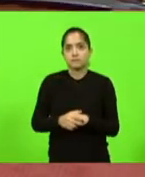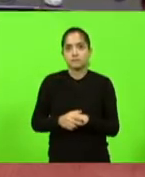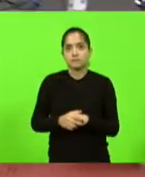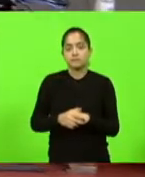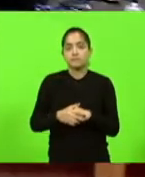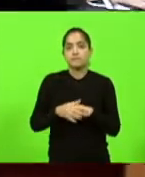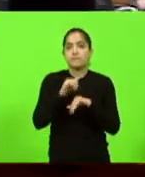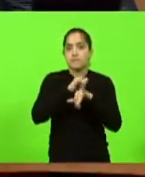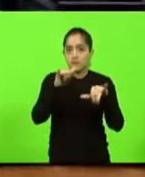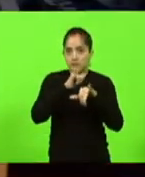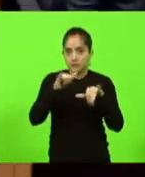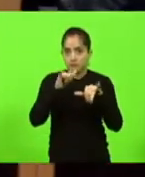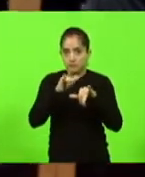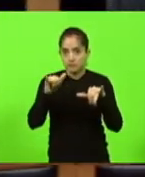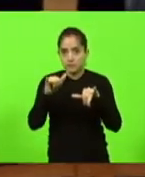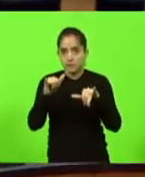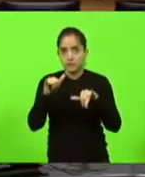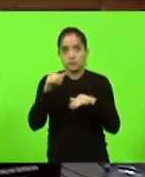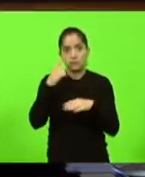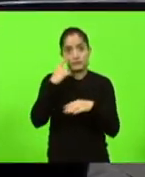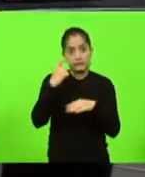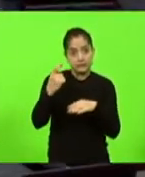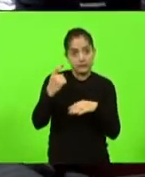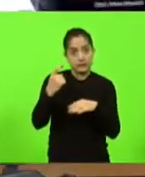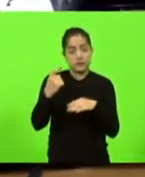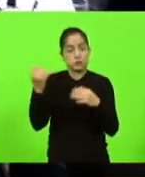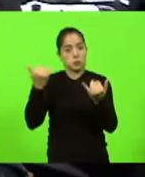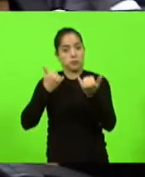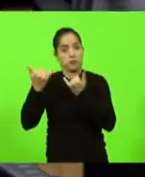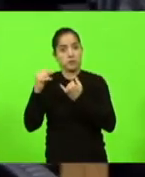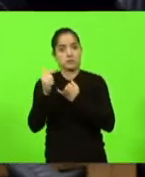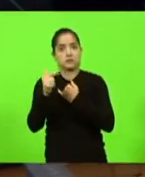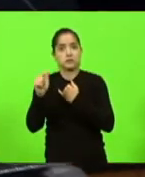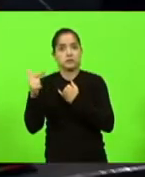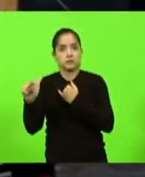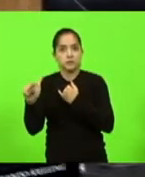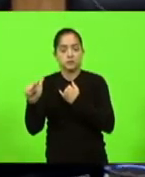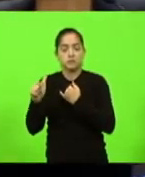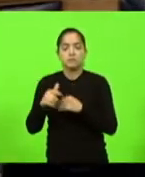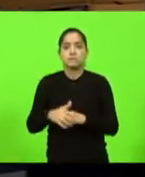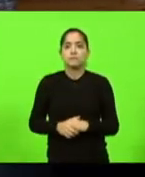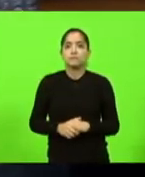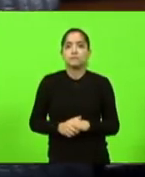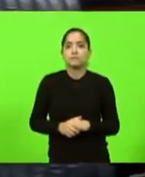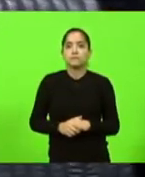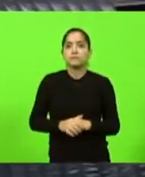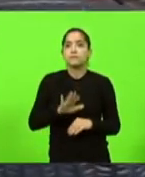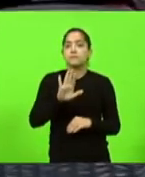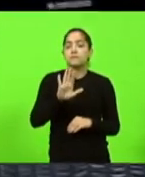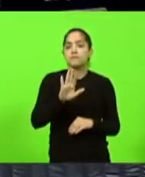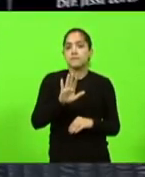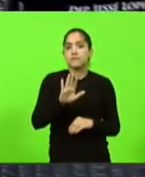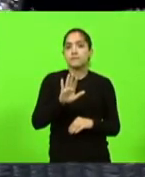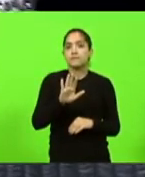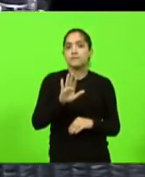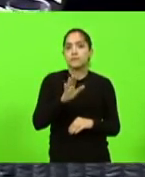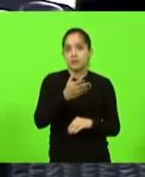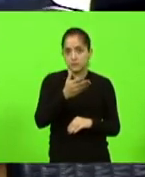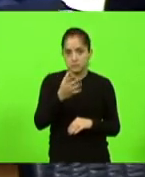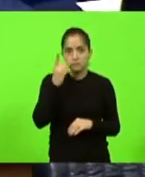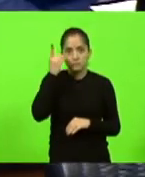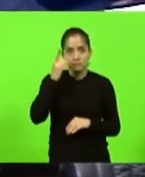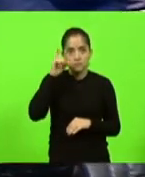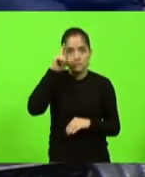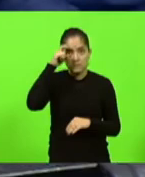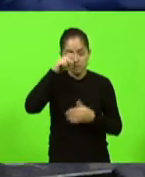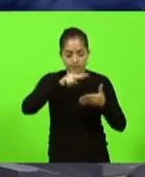má intenção ou por má informação. Eu presumo que seja apenas desinformação. Mas se o senhor, se o deputado Marcos Vieira tivesse